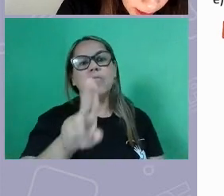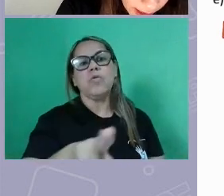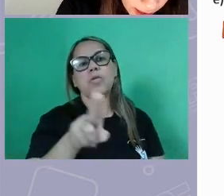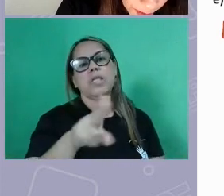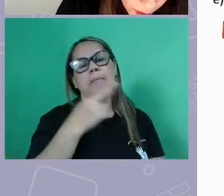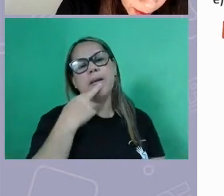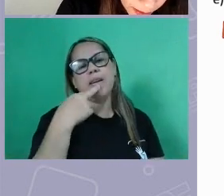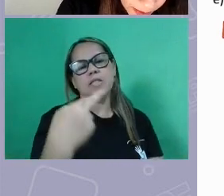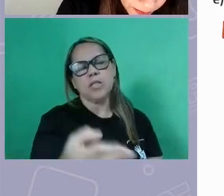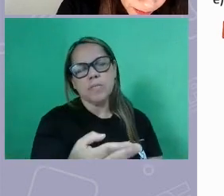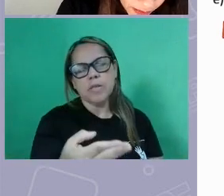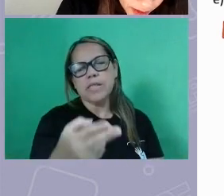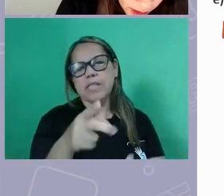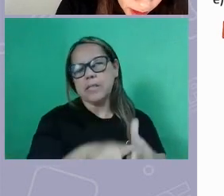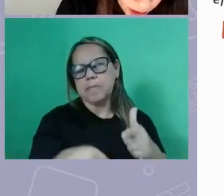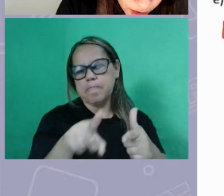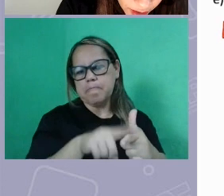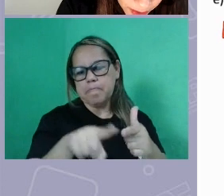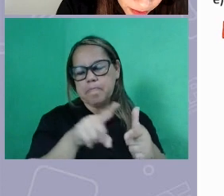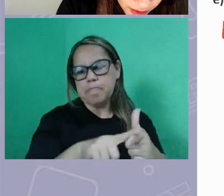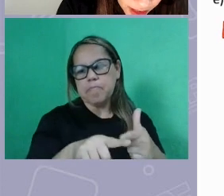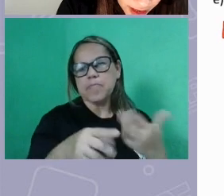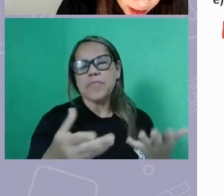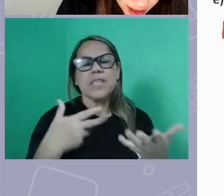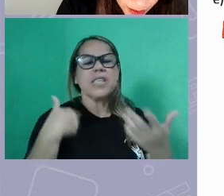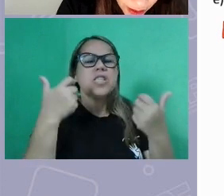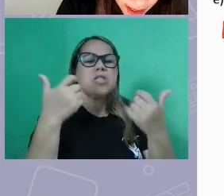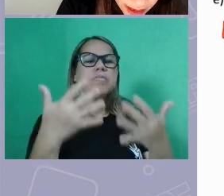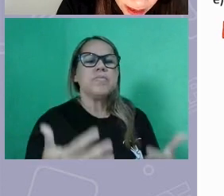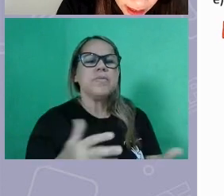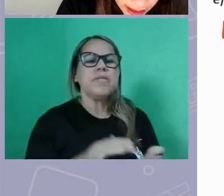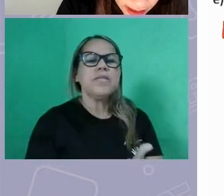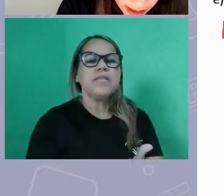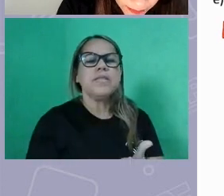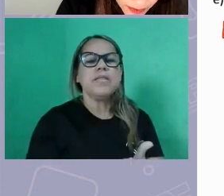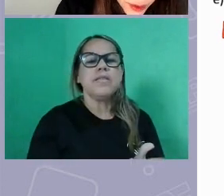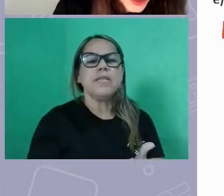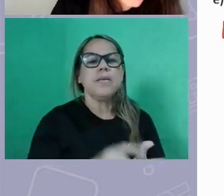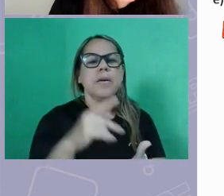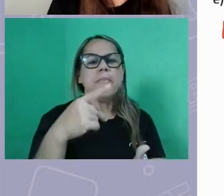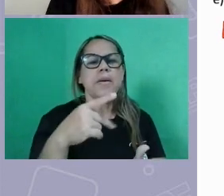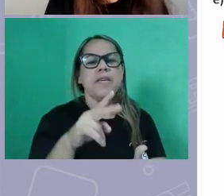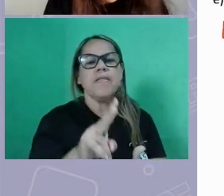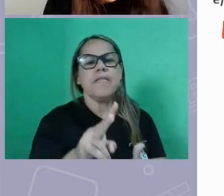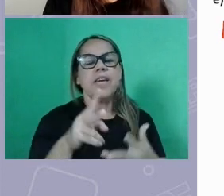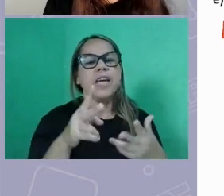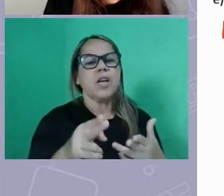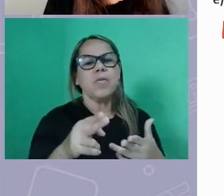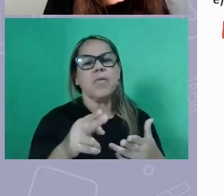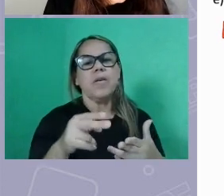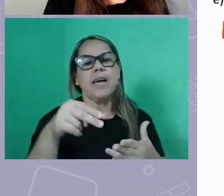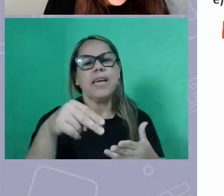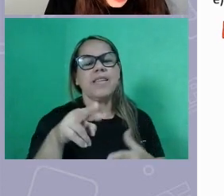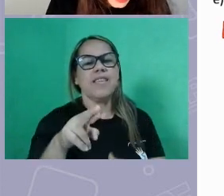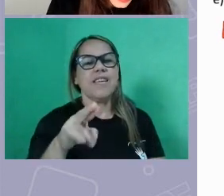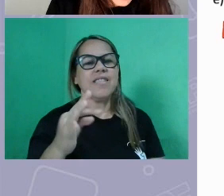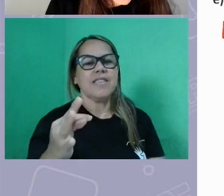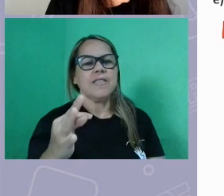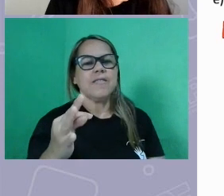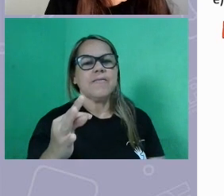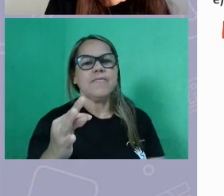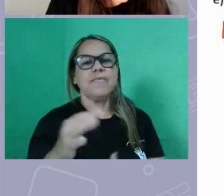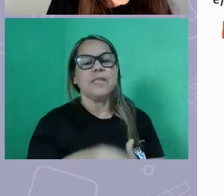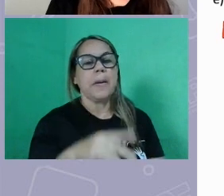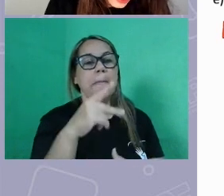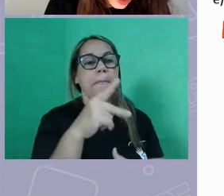esse problema que diz que PV é igual a NRT ok P é